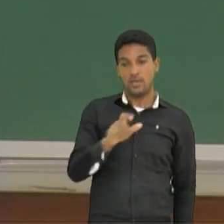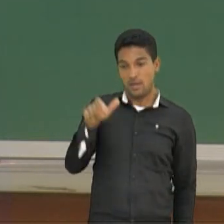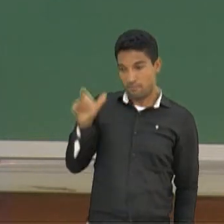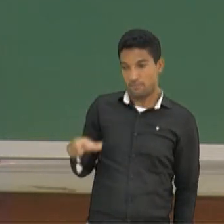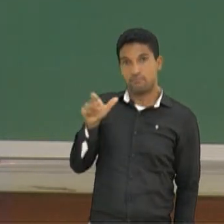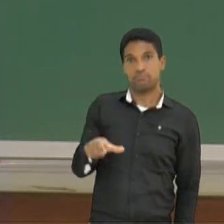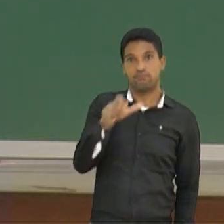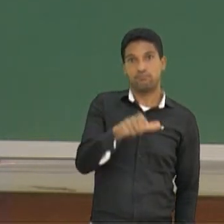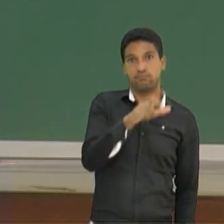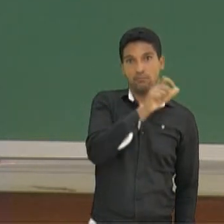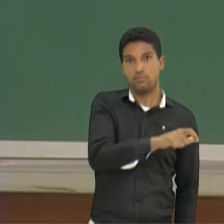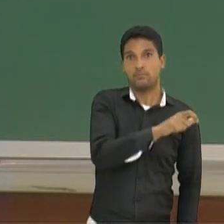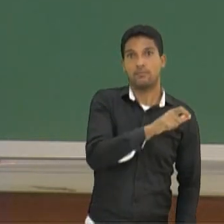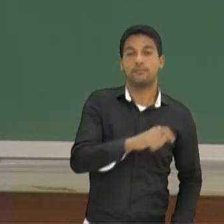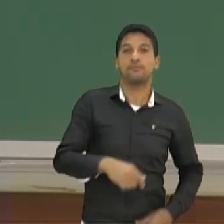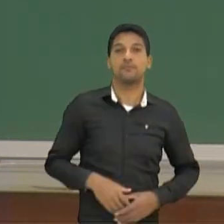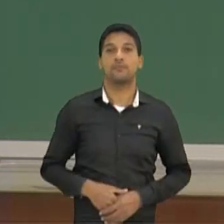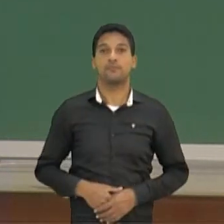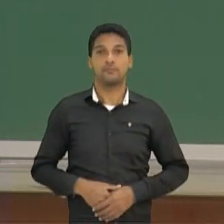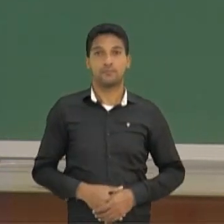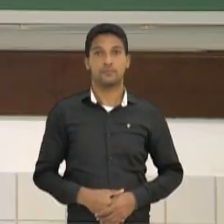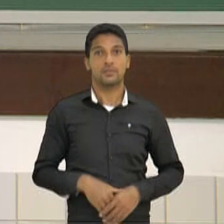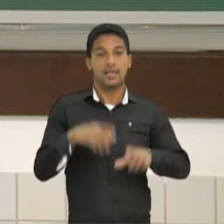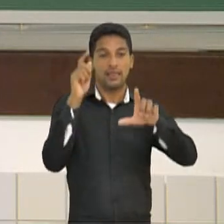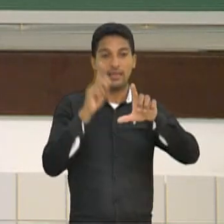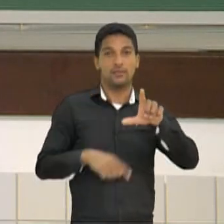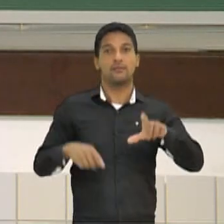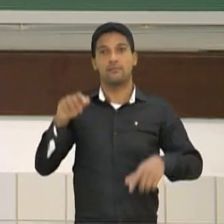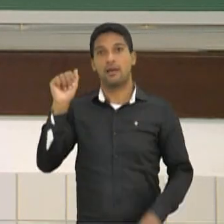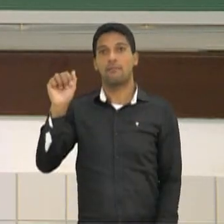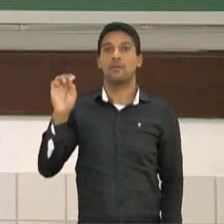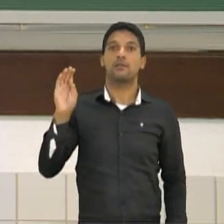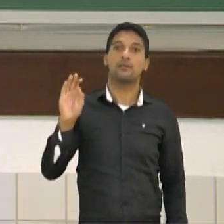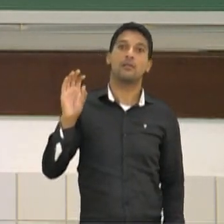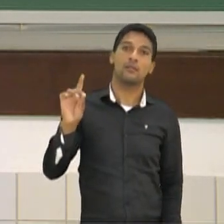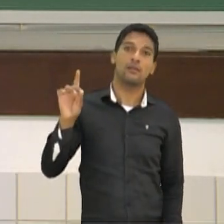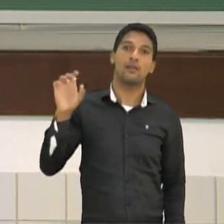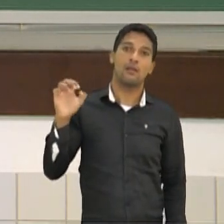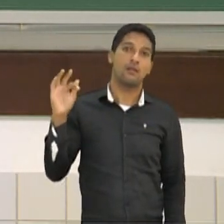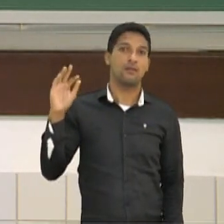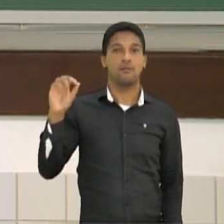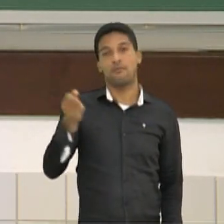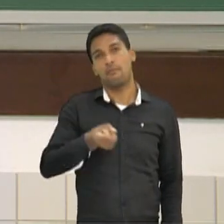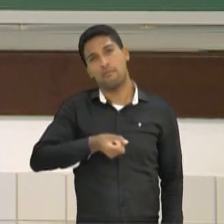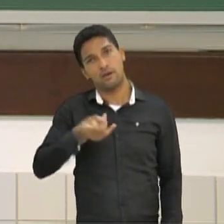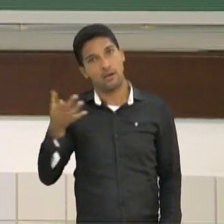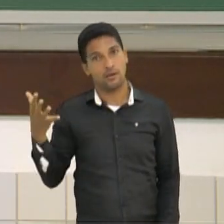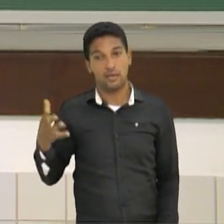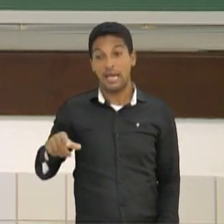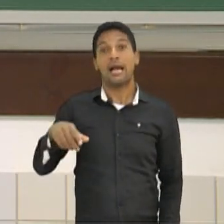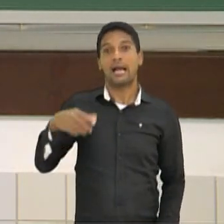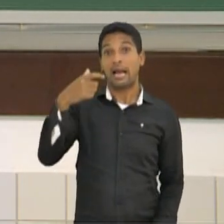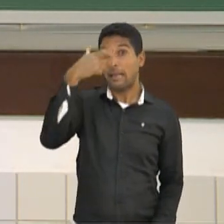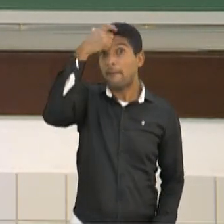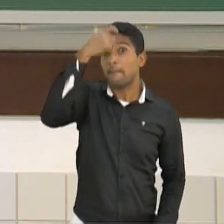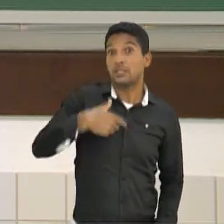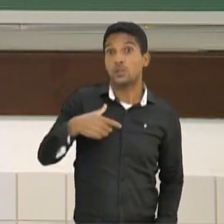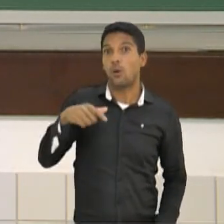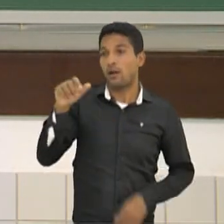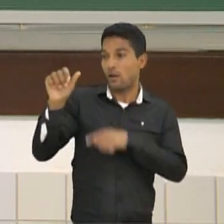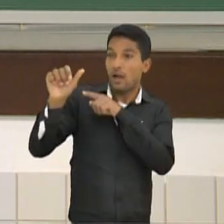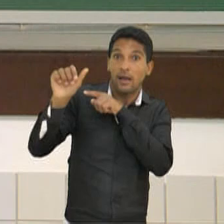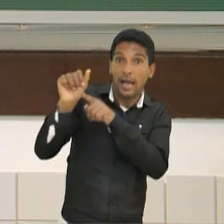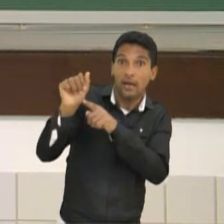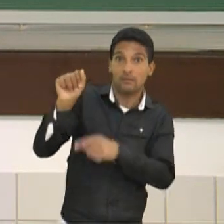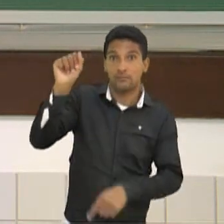assim sucessivamente. Então, conforme as letras do alfabeto vão passando, a ideia é começar a frase, a próxima frase, né, sempre com essa letra do